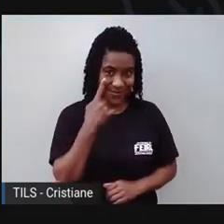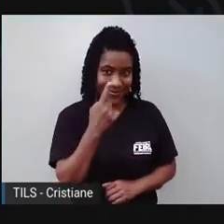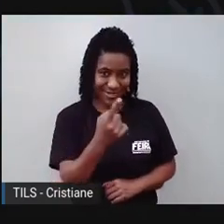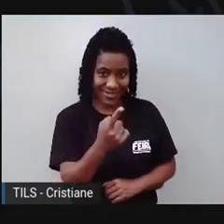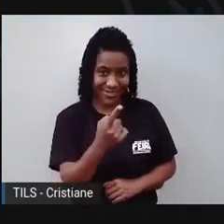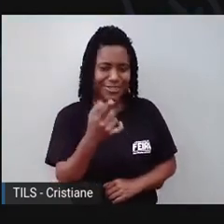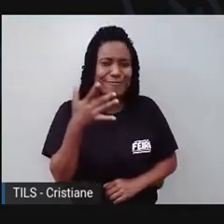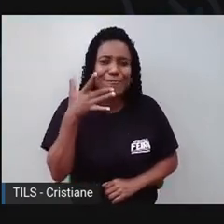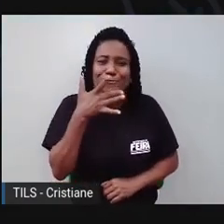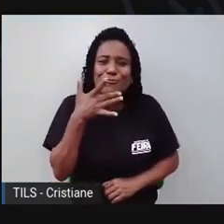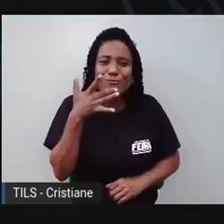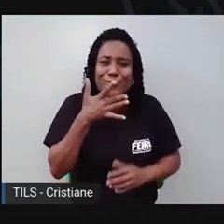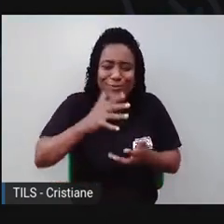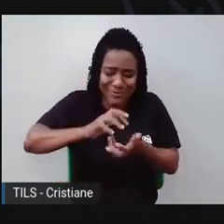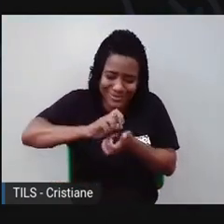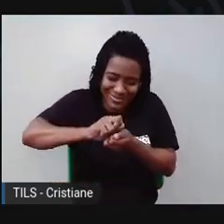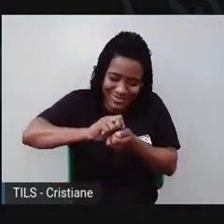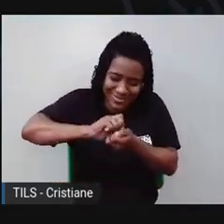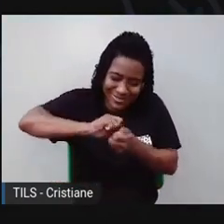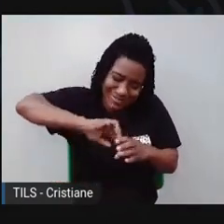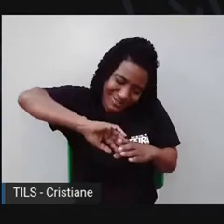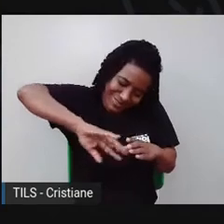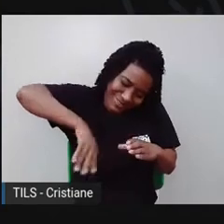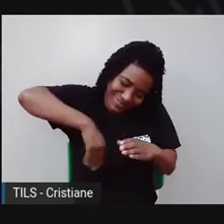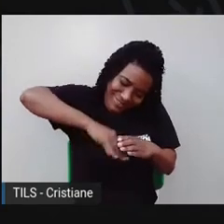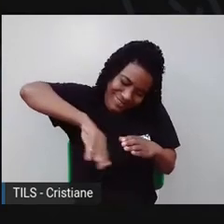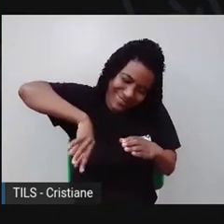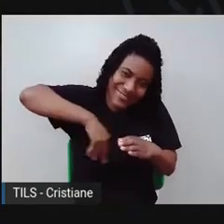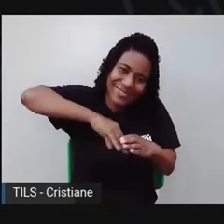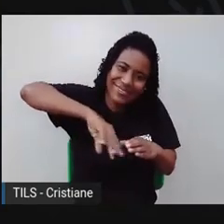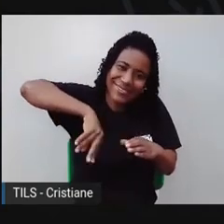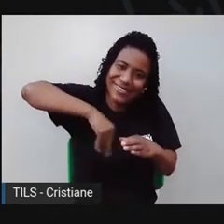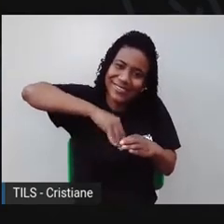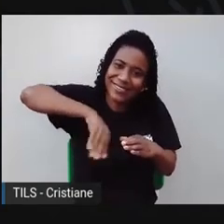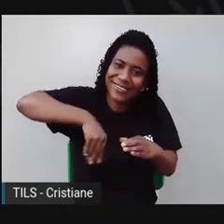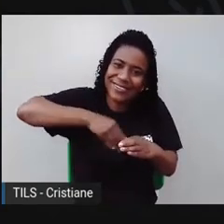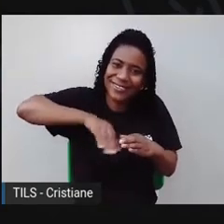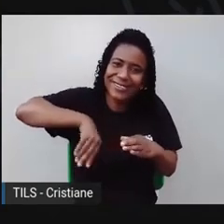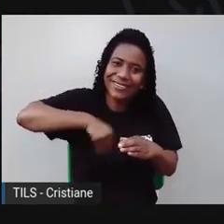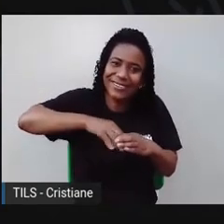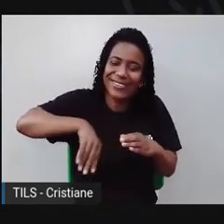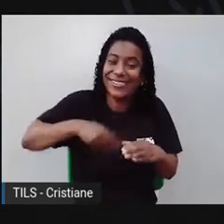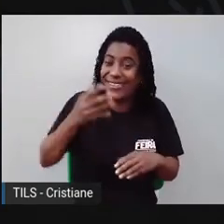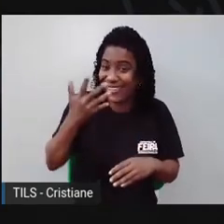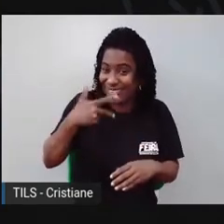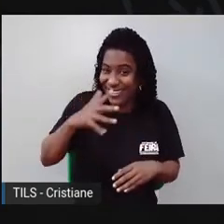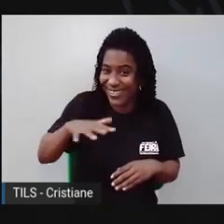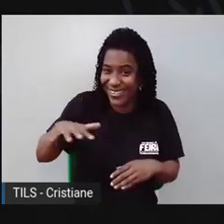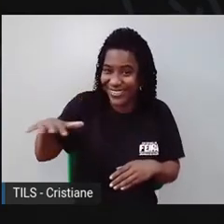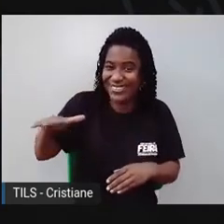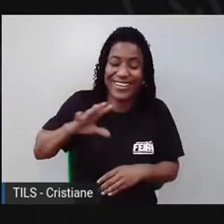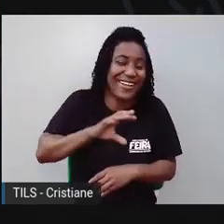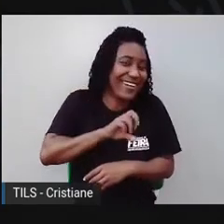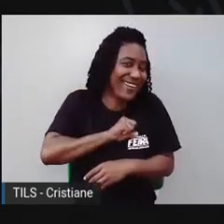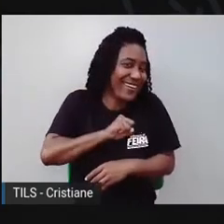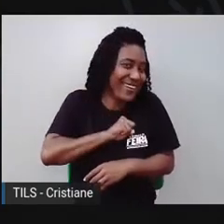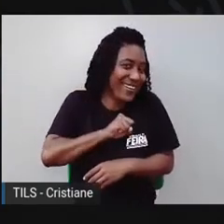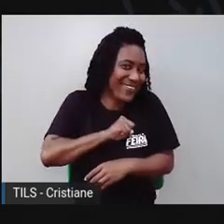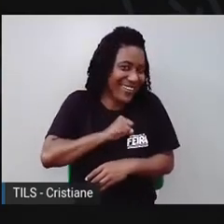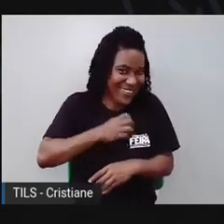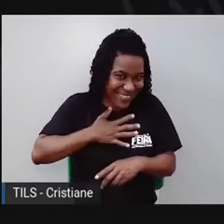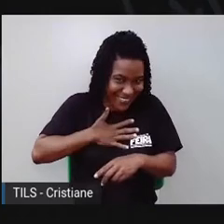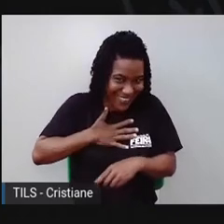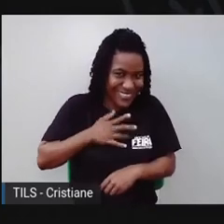gostoso? Tem que mexer bastante mesmo. As crianças adoram fazer isso, né,